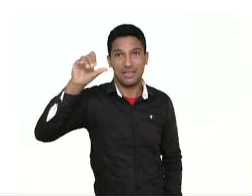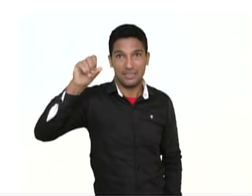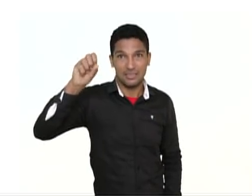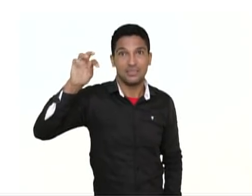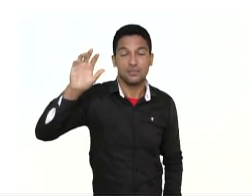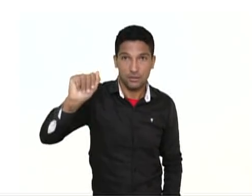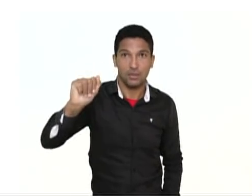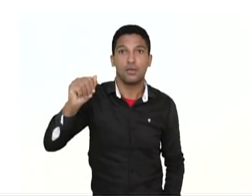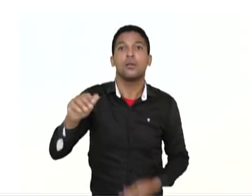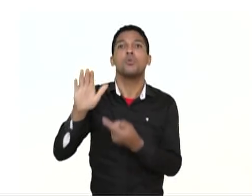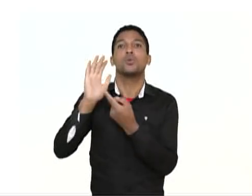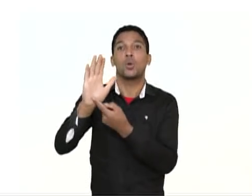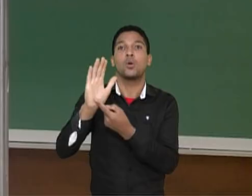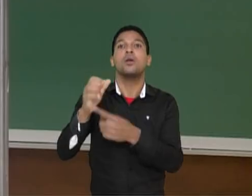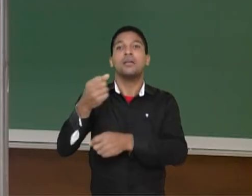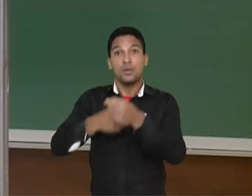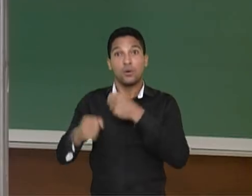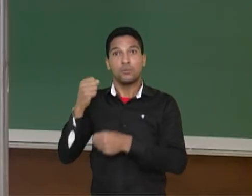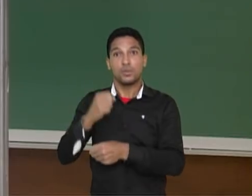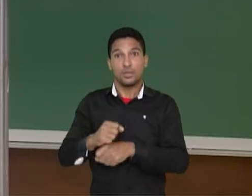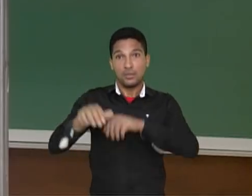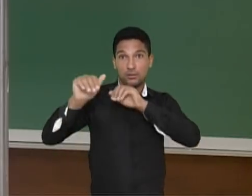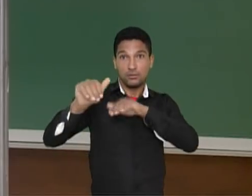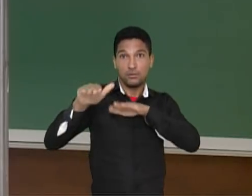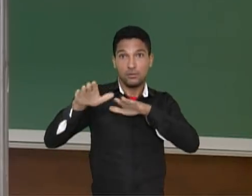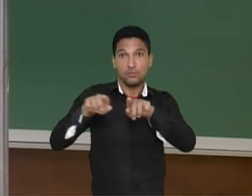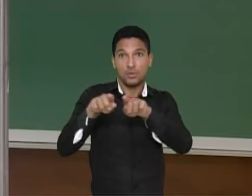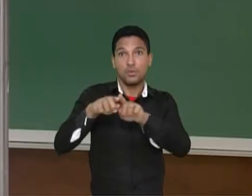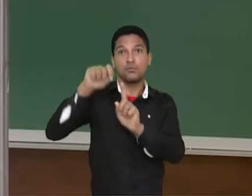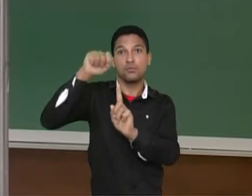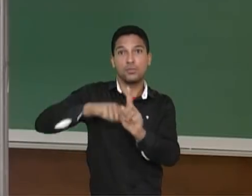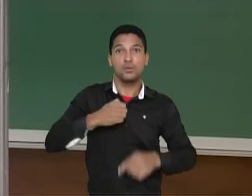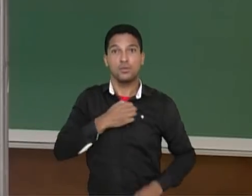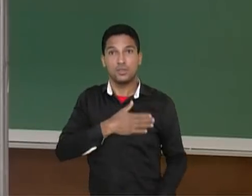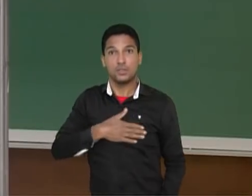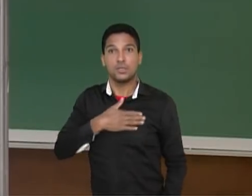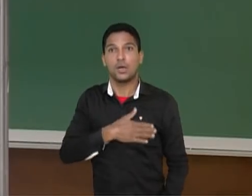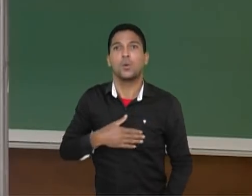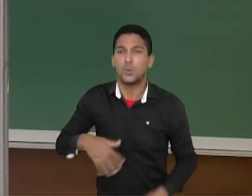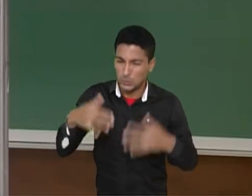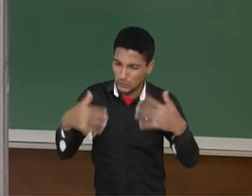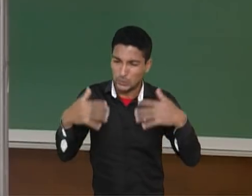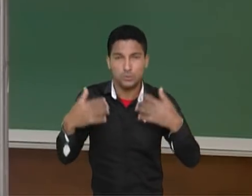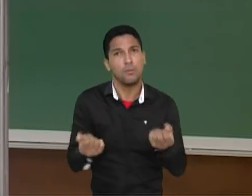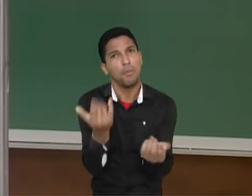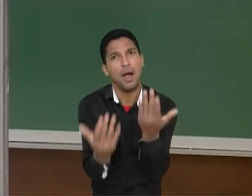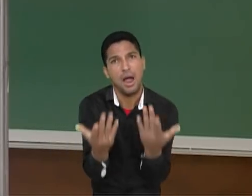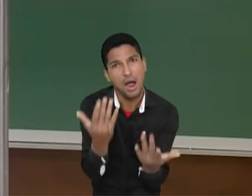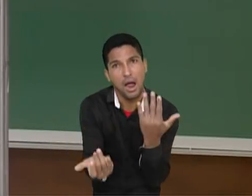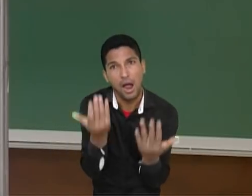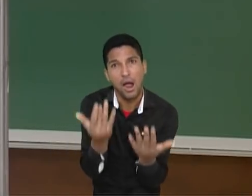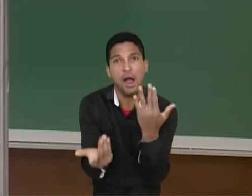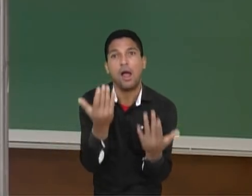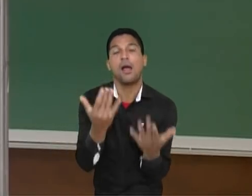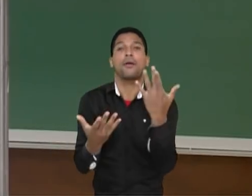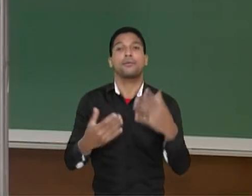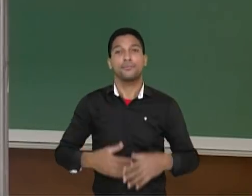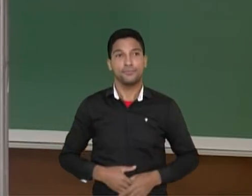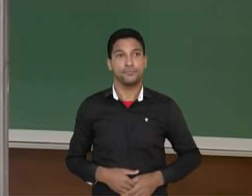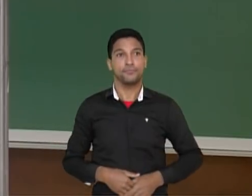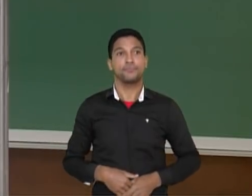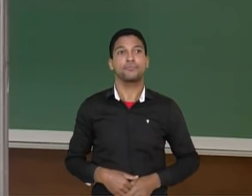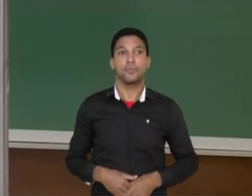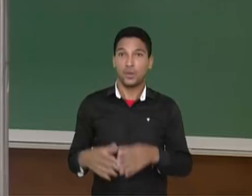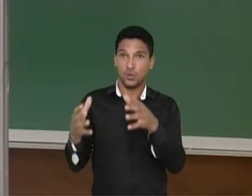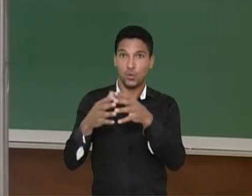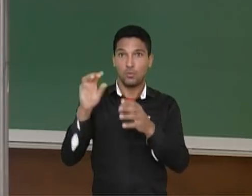e setembro do ano passado. Dados de satélite divulgados pelo INPE, Instituto